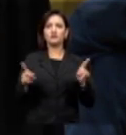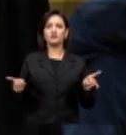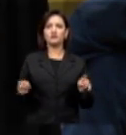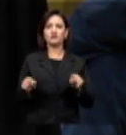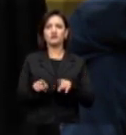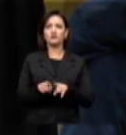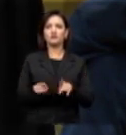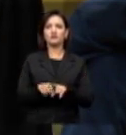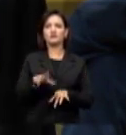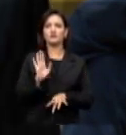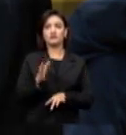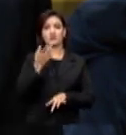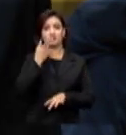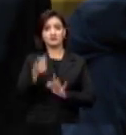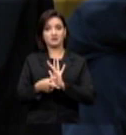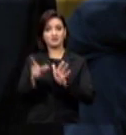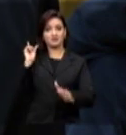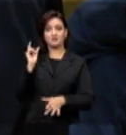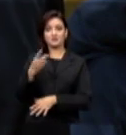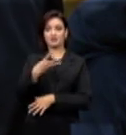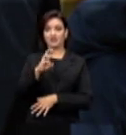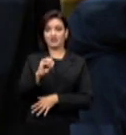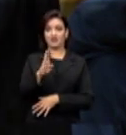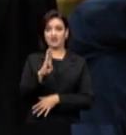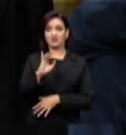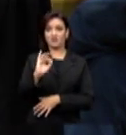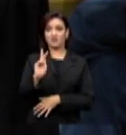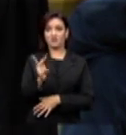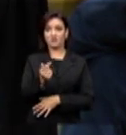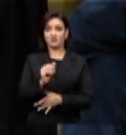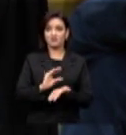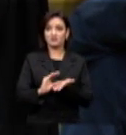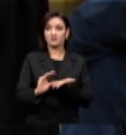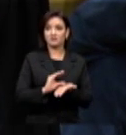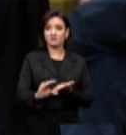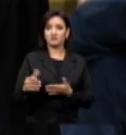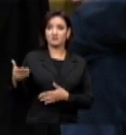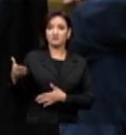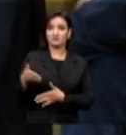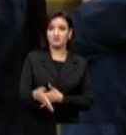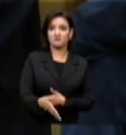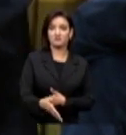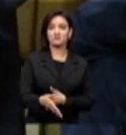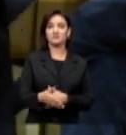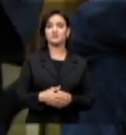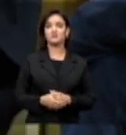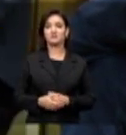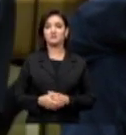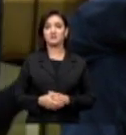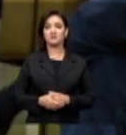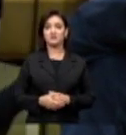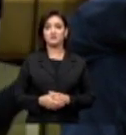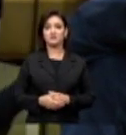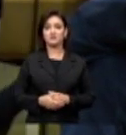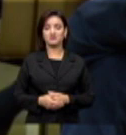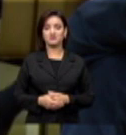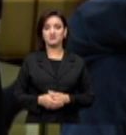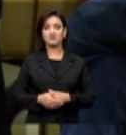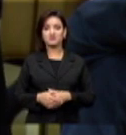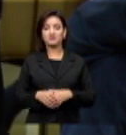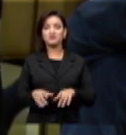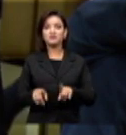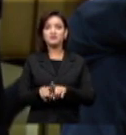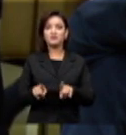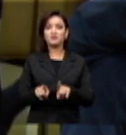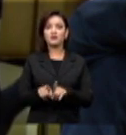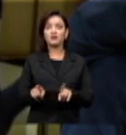dito, mais de 30 bilhões em investimentos diretos, reversão do quadro de desemprego